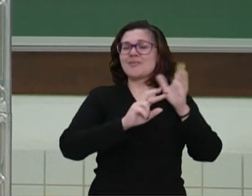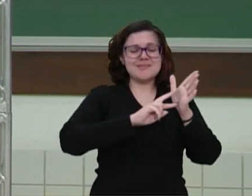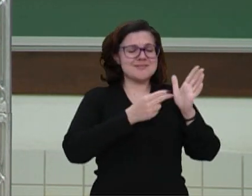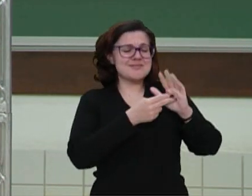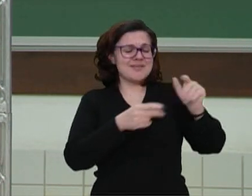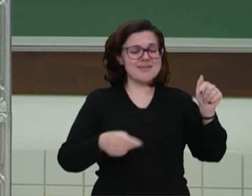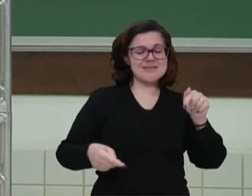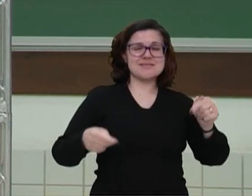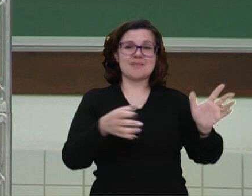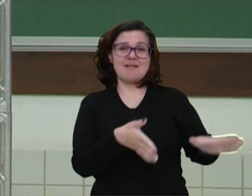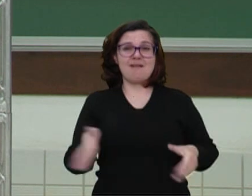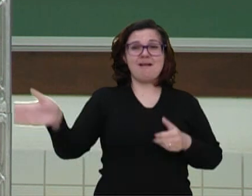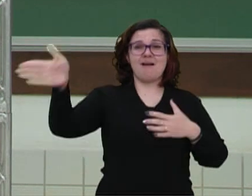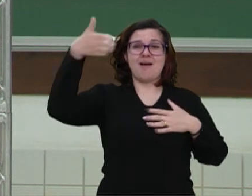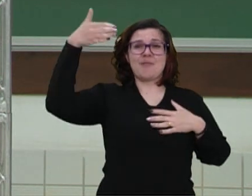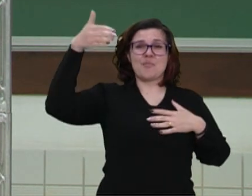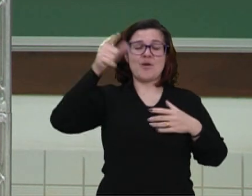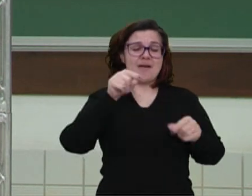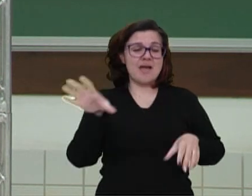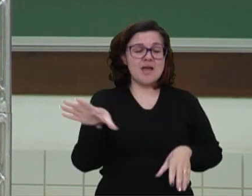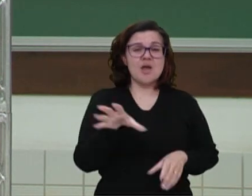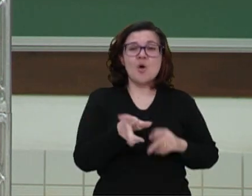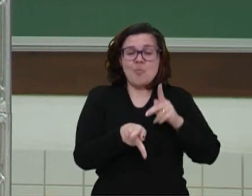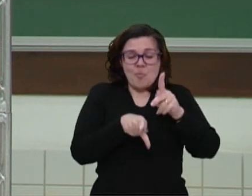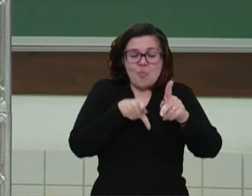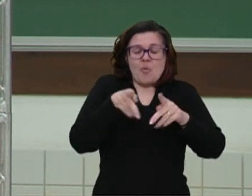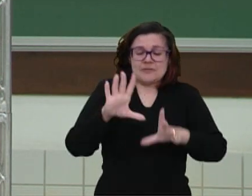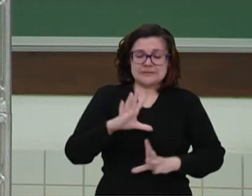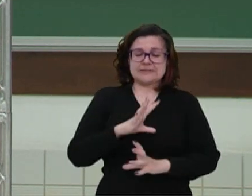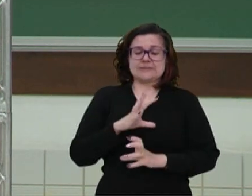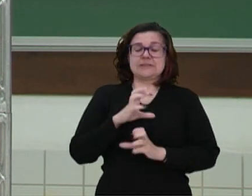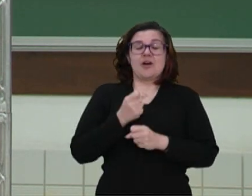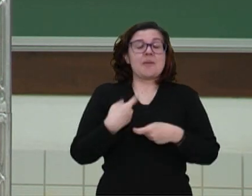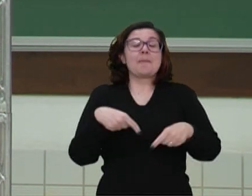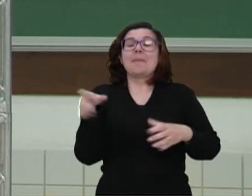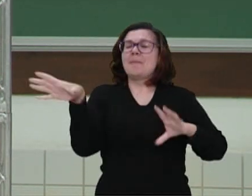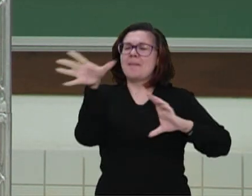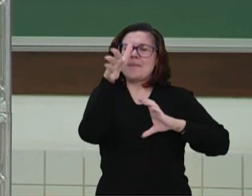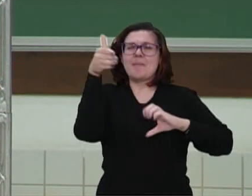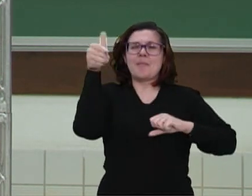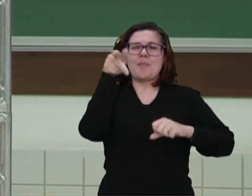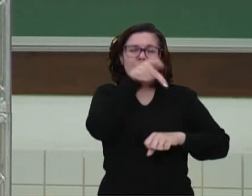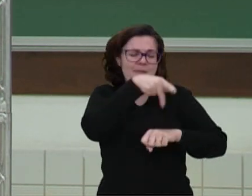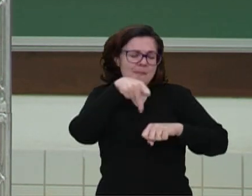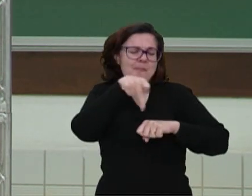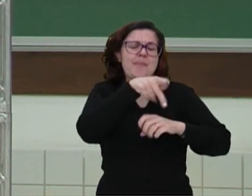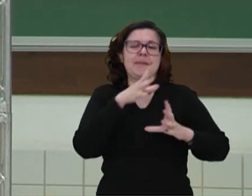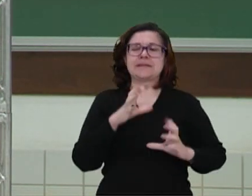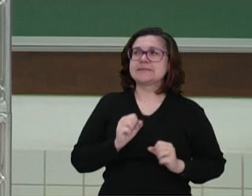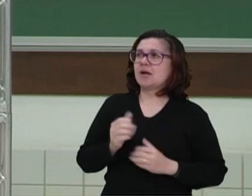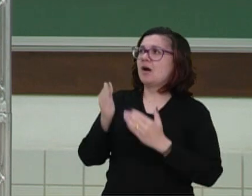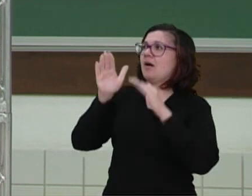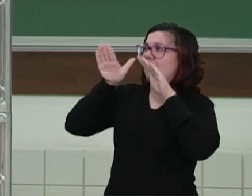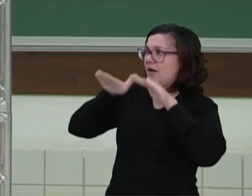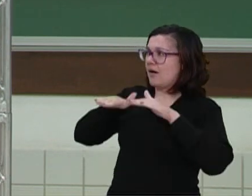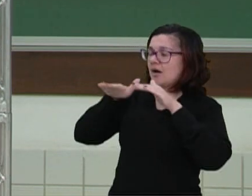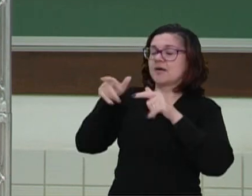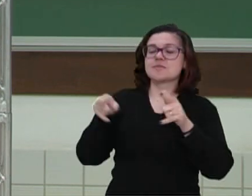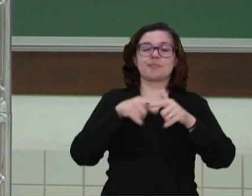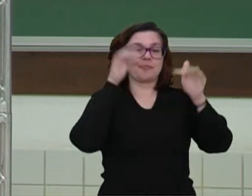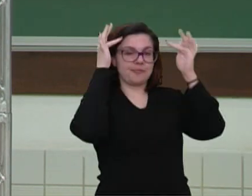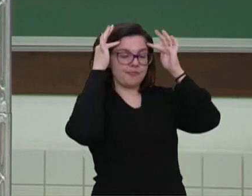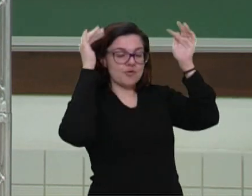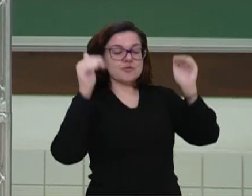segundo governo como fortemente marcado pelo populismo nacionalista e envolvendo essa filosofia,